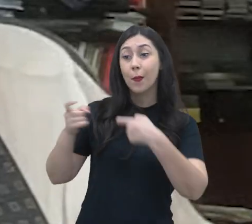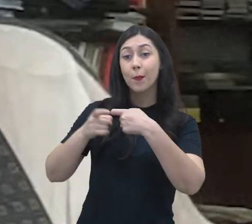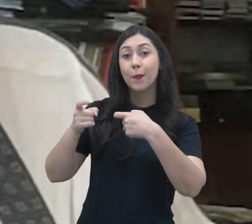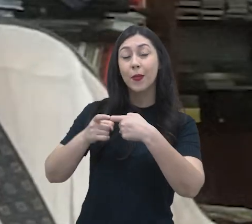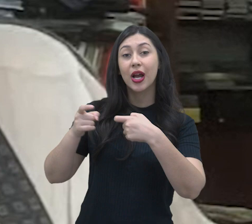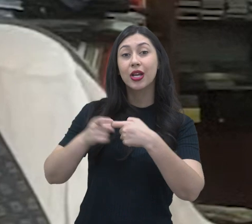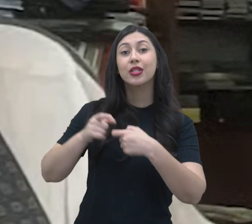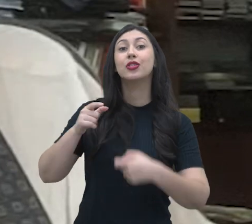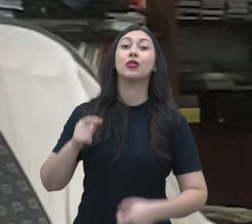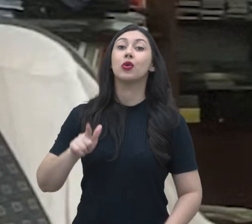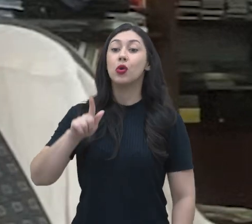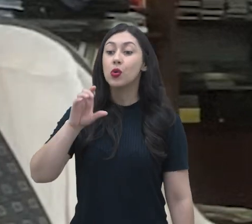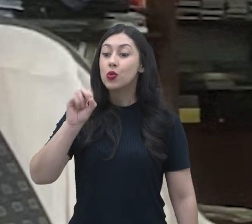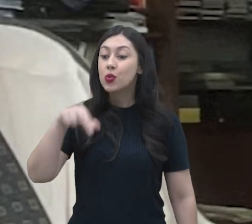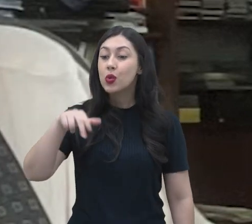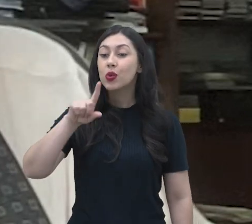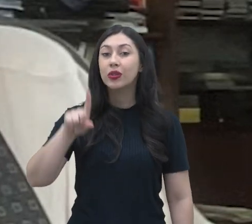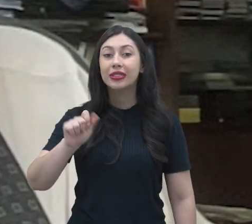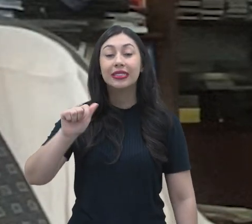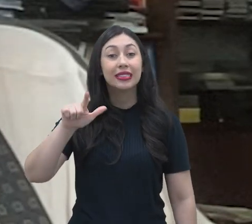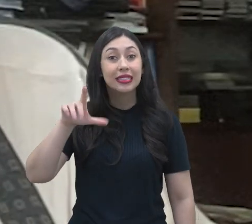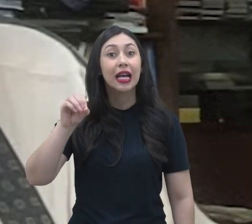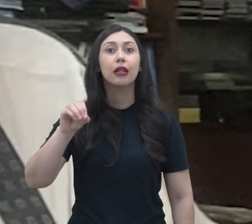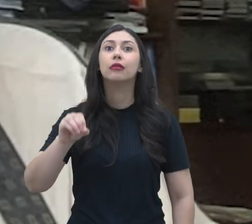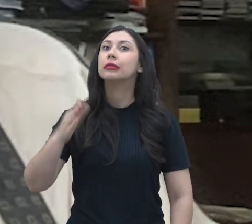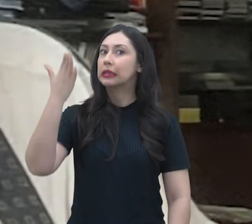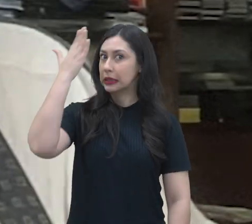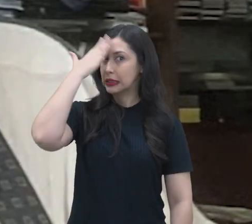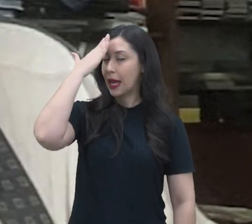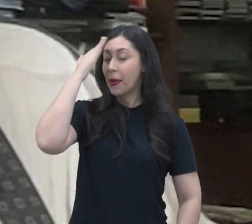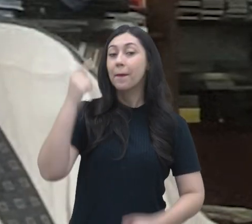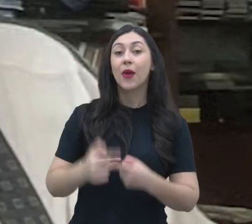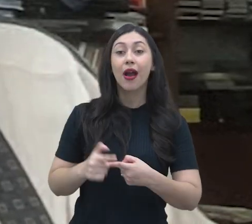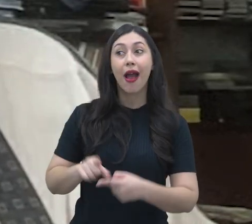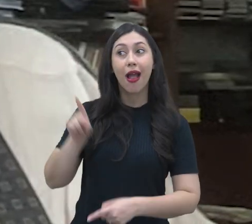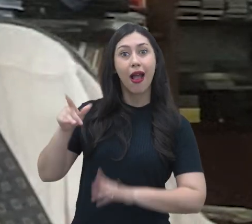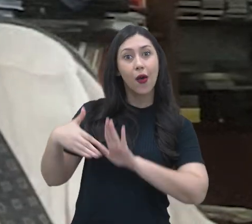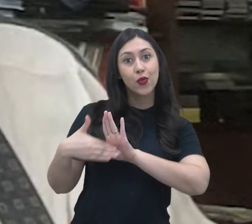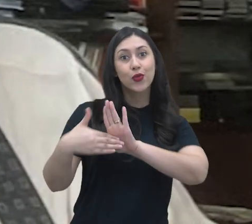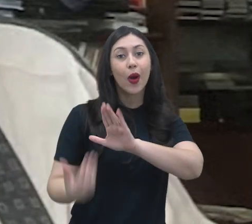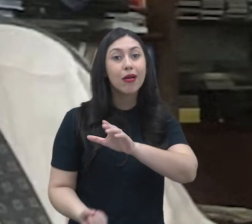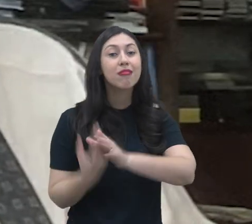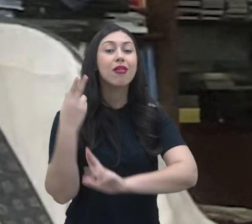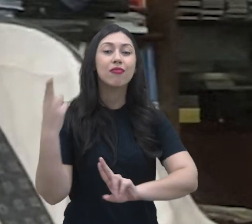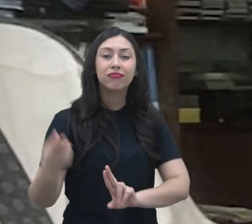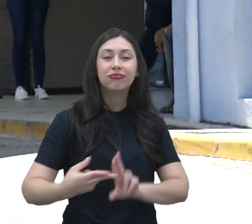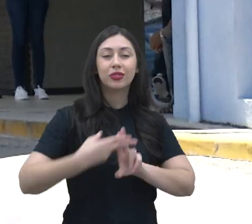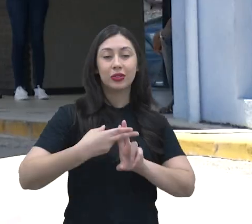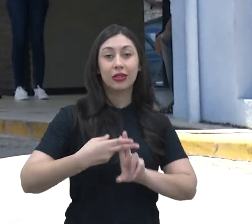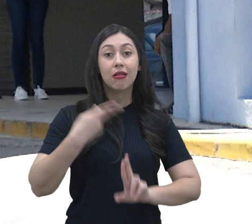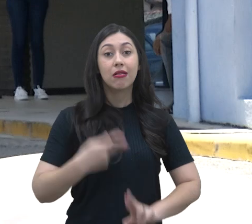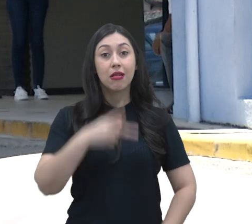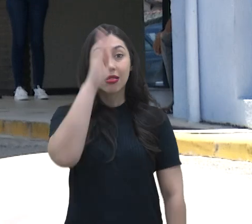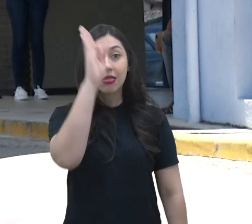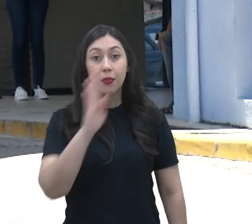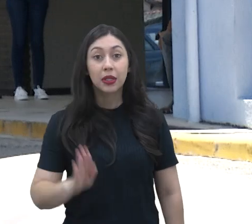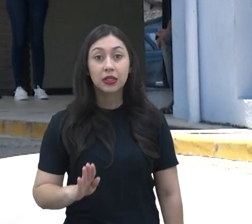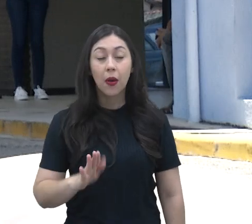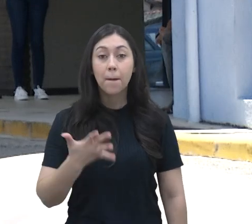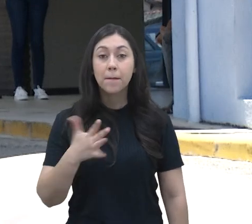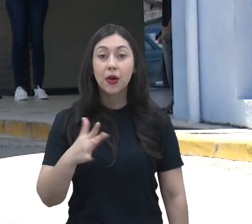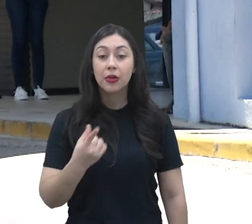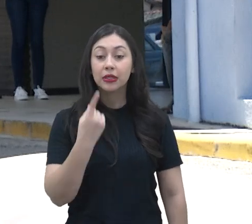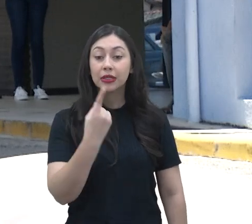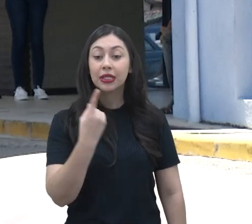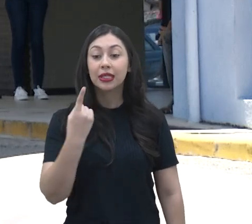é especialista no assunto. Foi um dos idealizadores do SUS, o Sistema Único de Saúde. No Brasil, mais